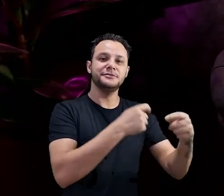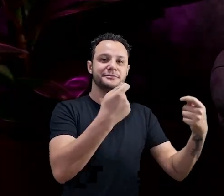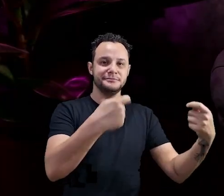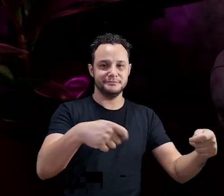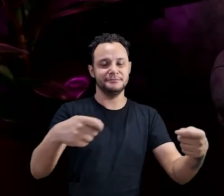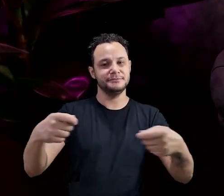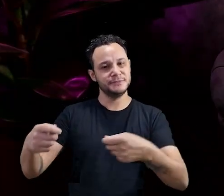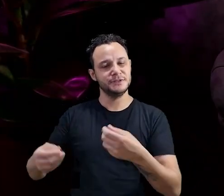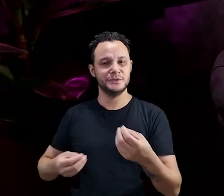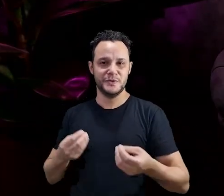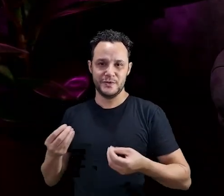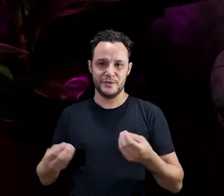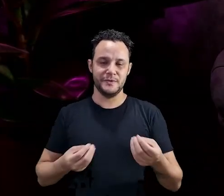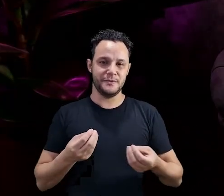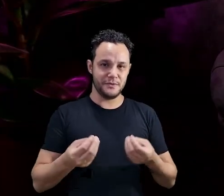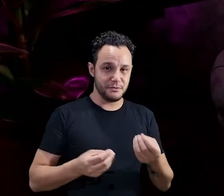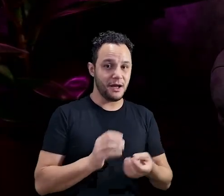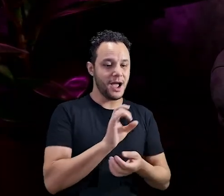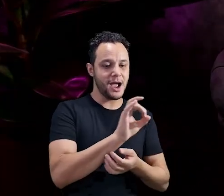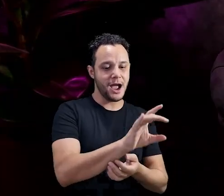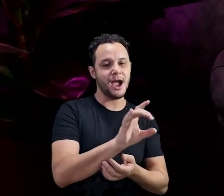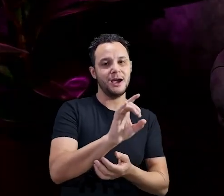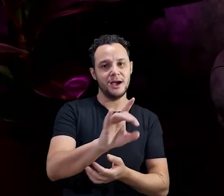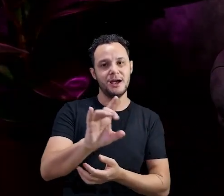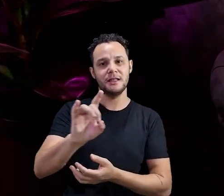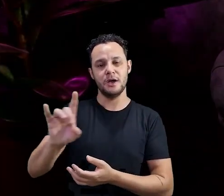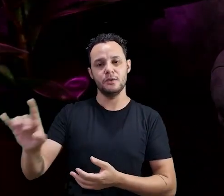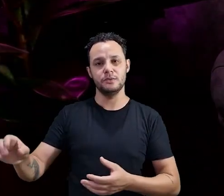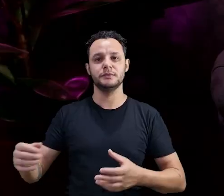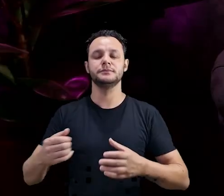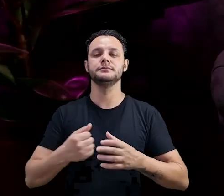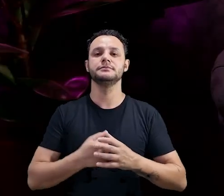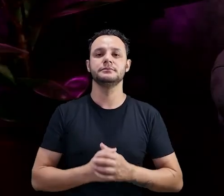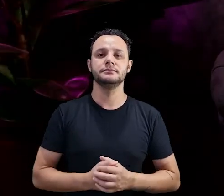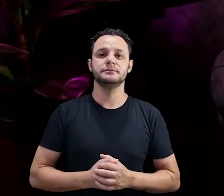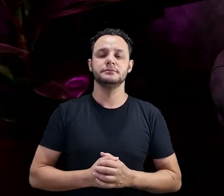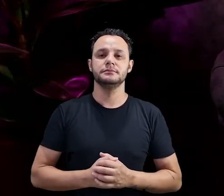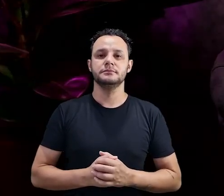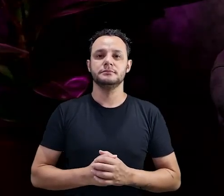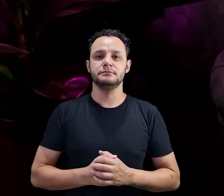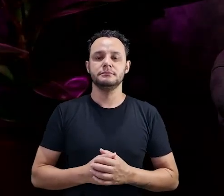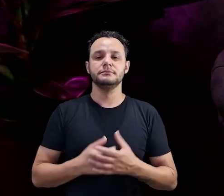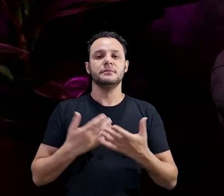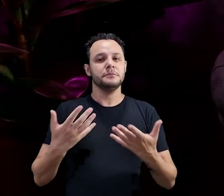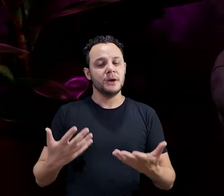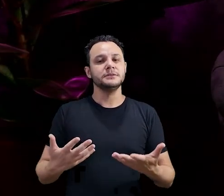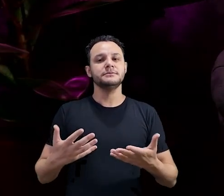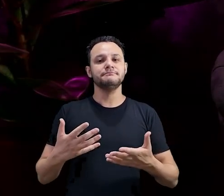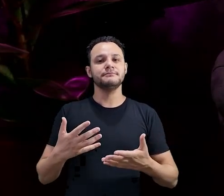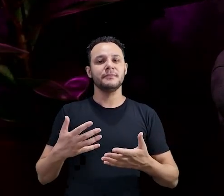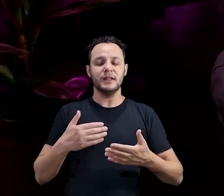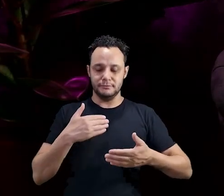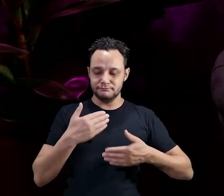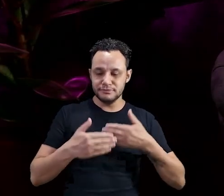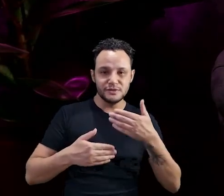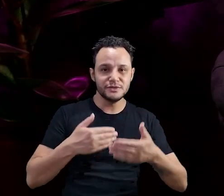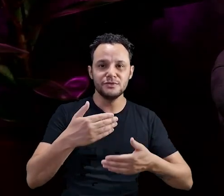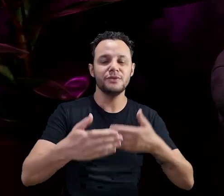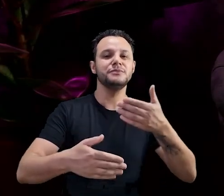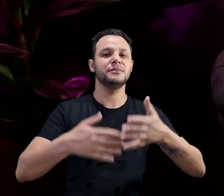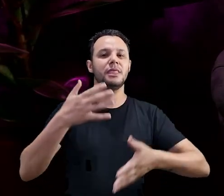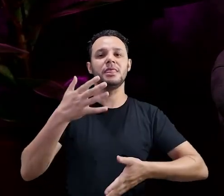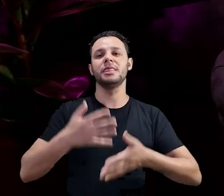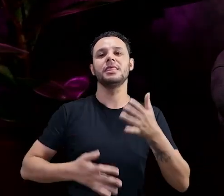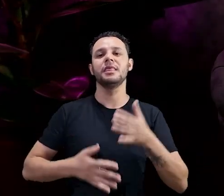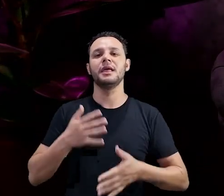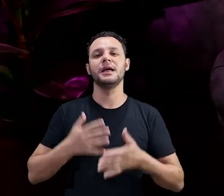partir da avaliação feita lá, né, no estudo de caso específico de cada um. O que costuma atrapalhar, gente, o